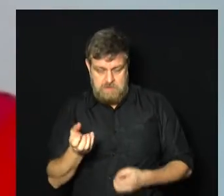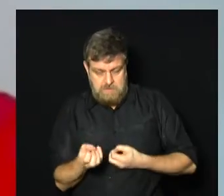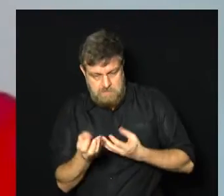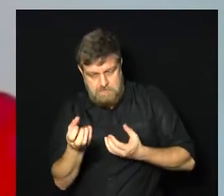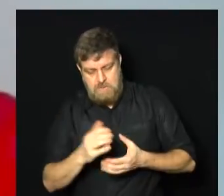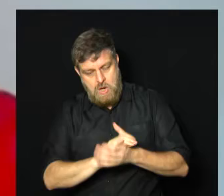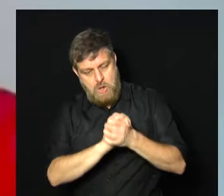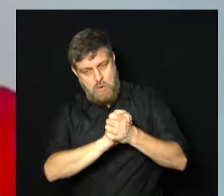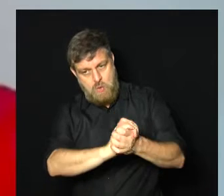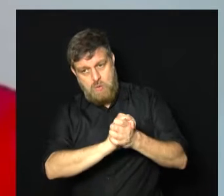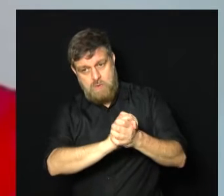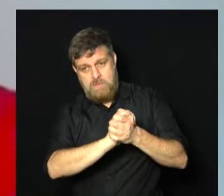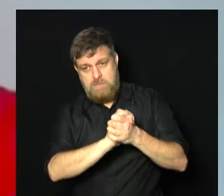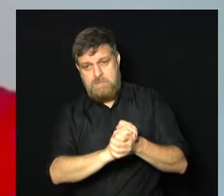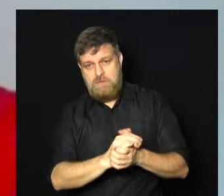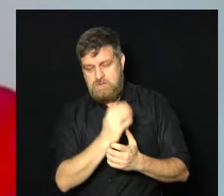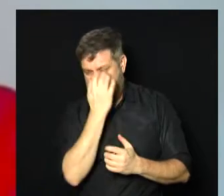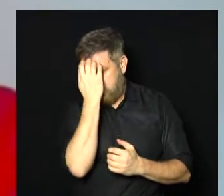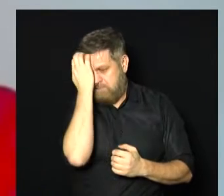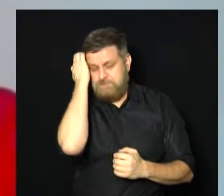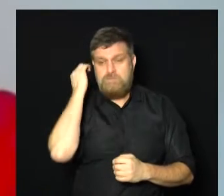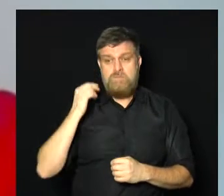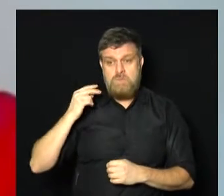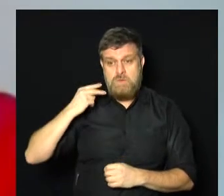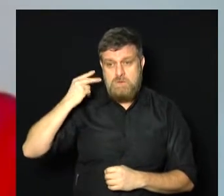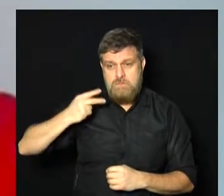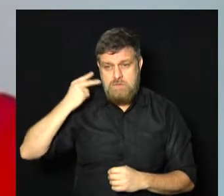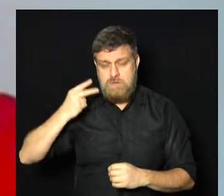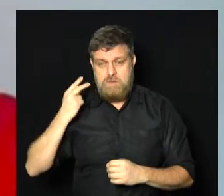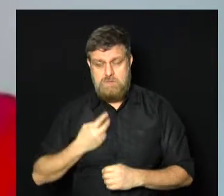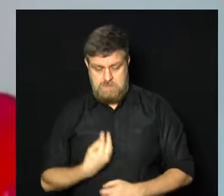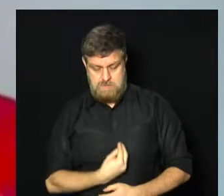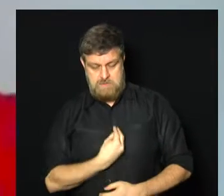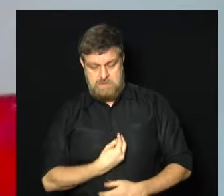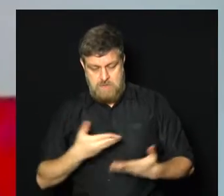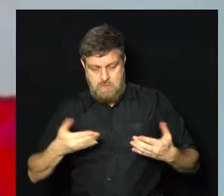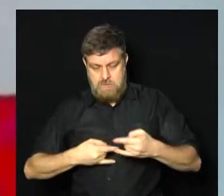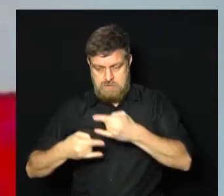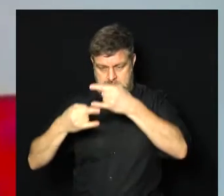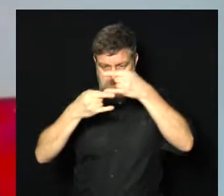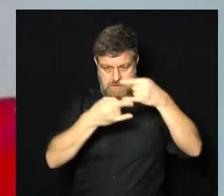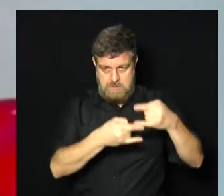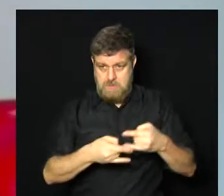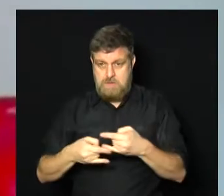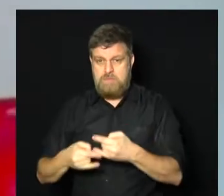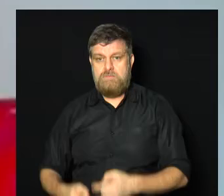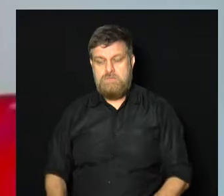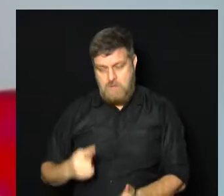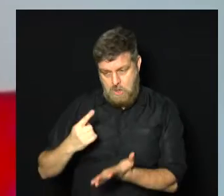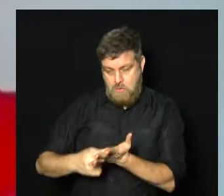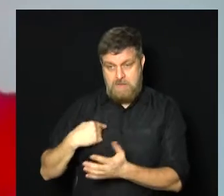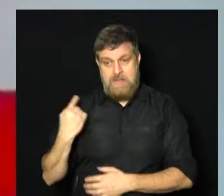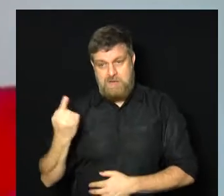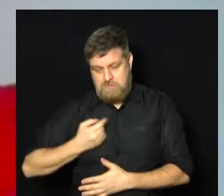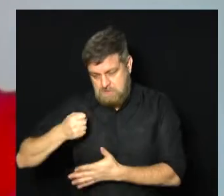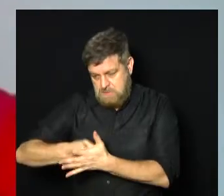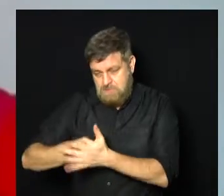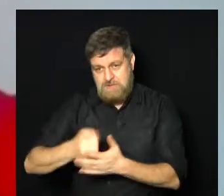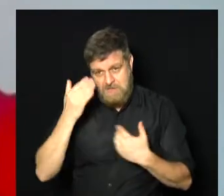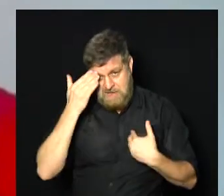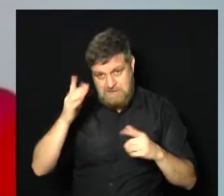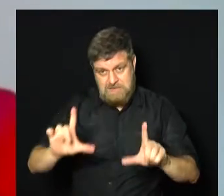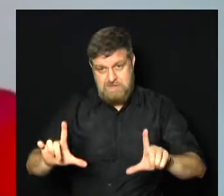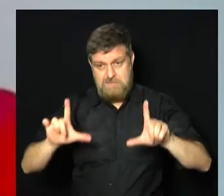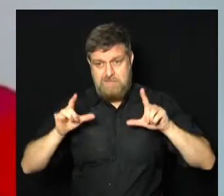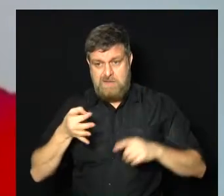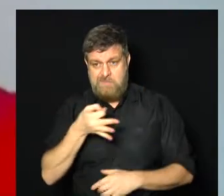saudar a presença dos vereadores aqui hoje, né, que estão comprometidos com a gente também. E agradecer de estarmos aqui,